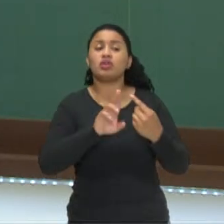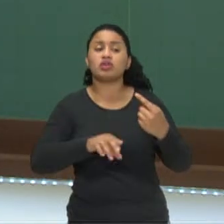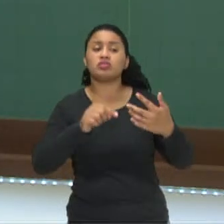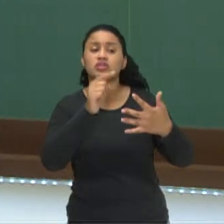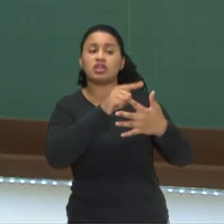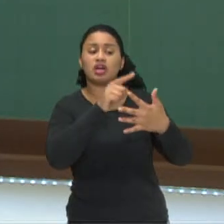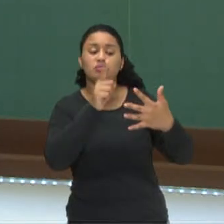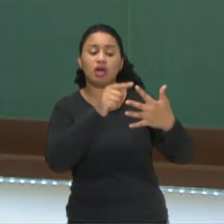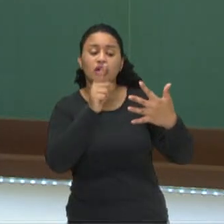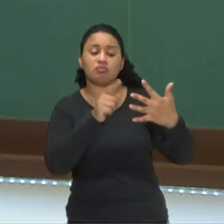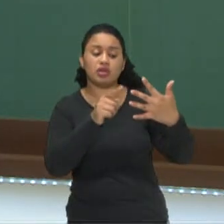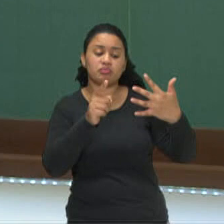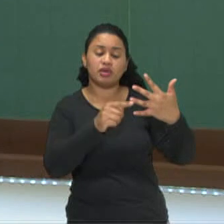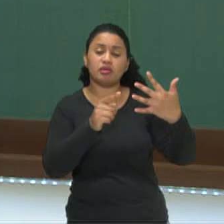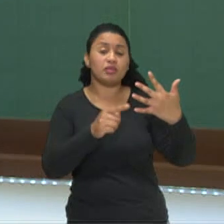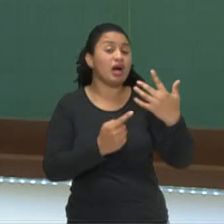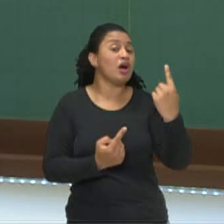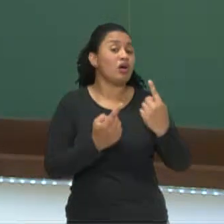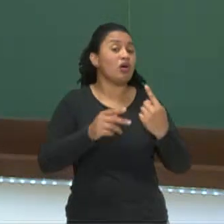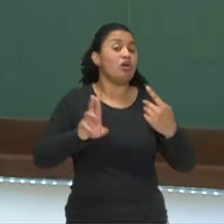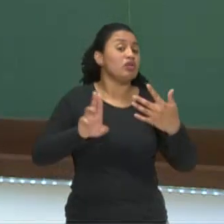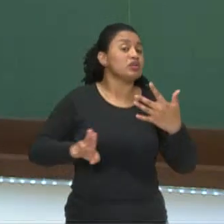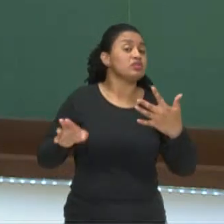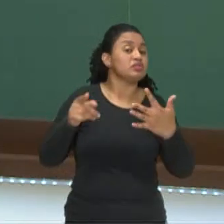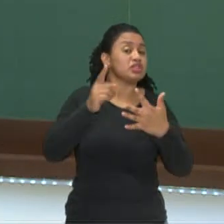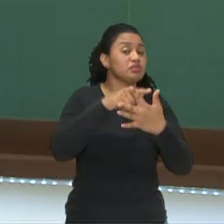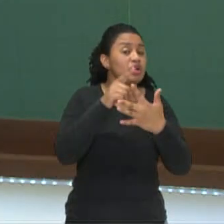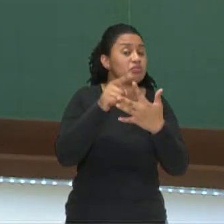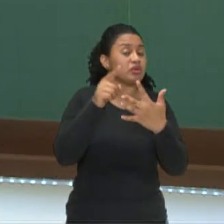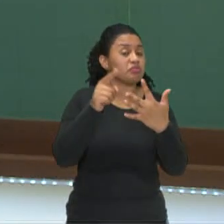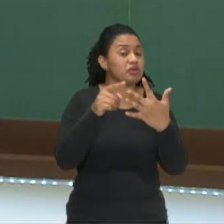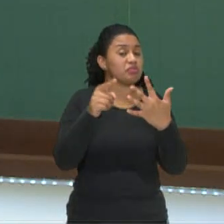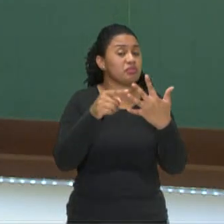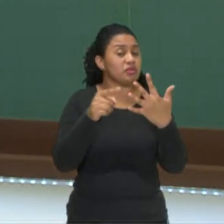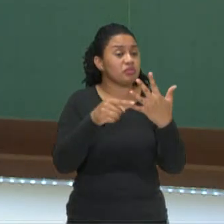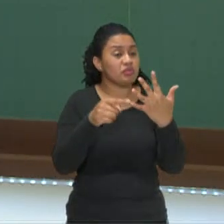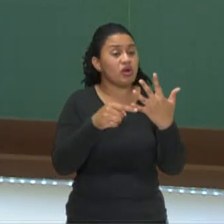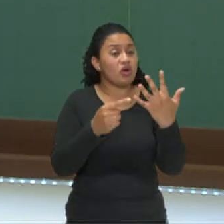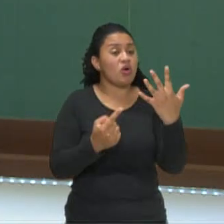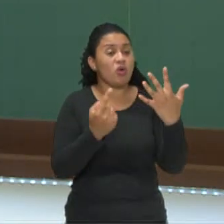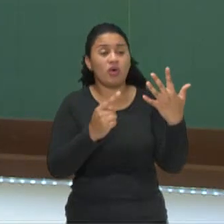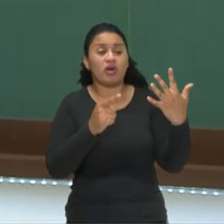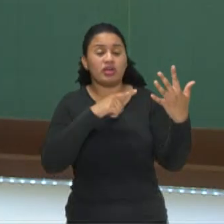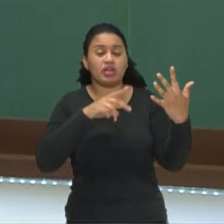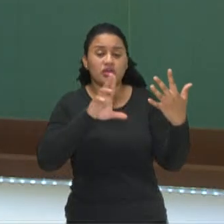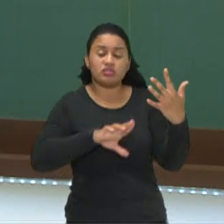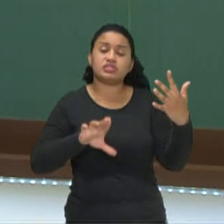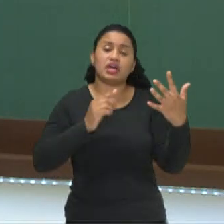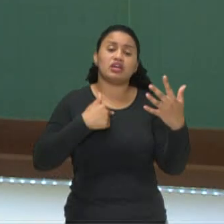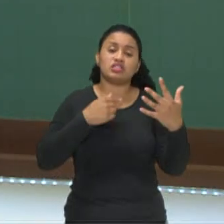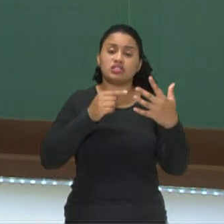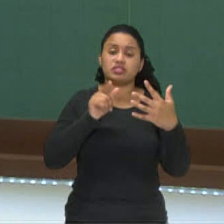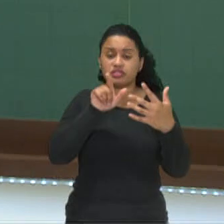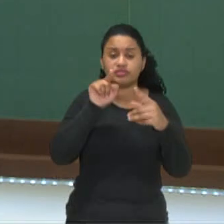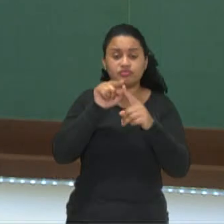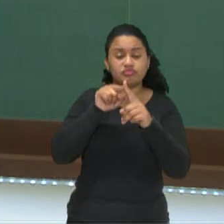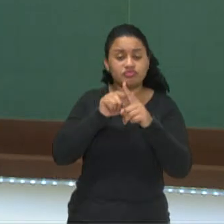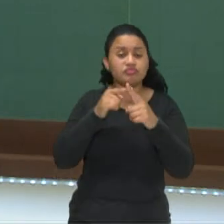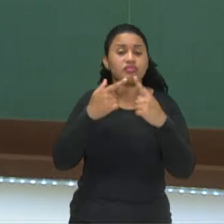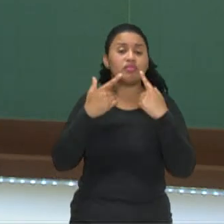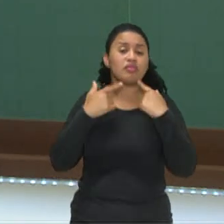função referencial, a função fática, a função metalinguística, a função conativa, a